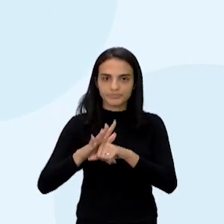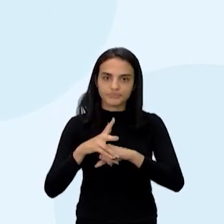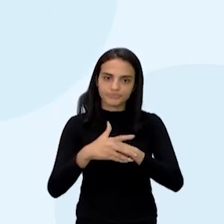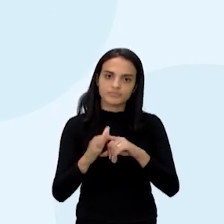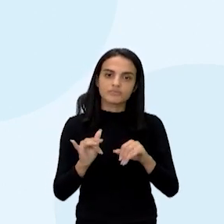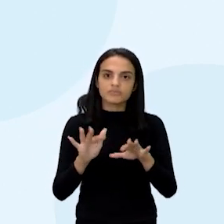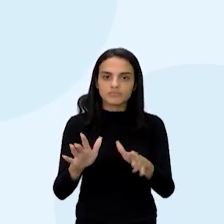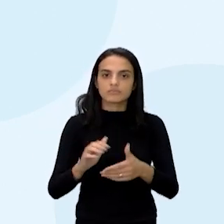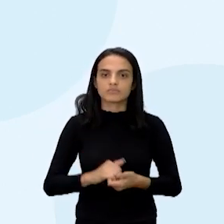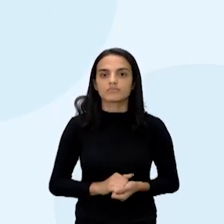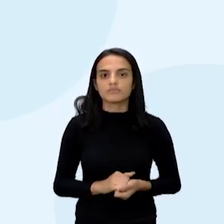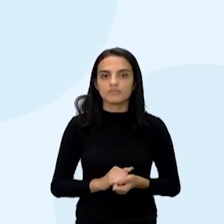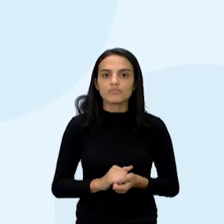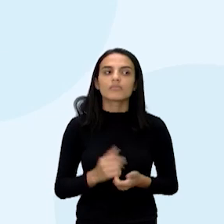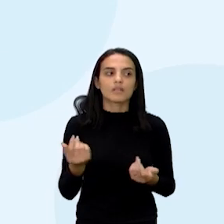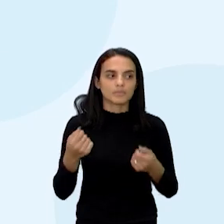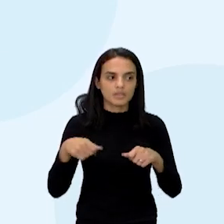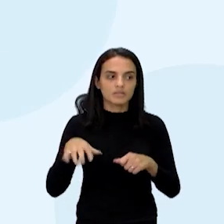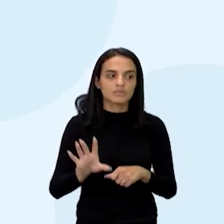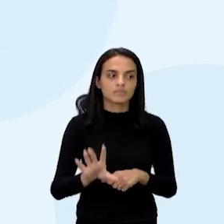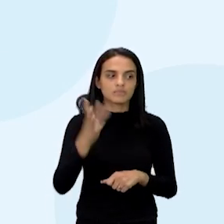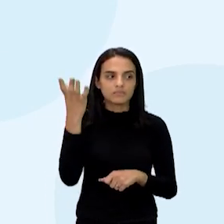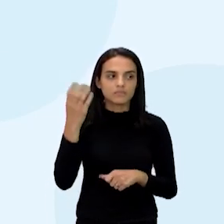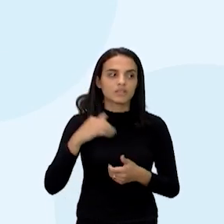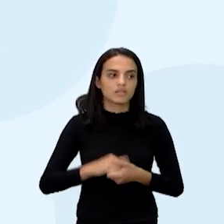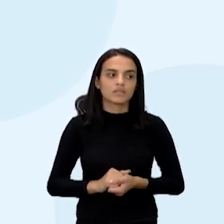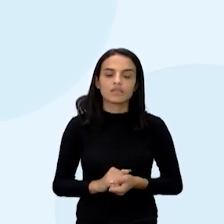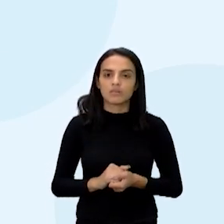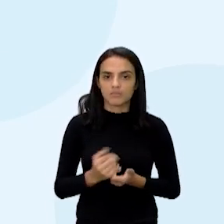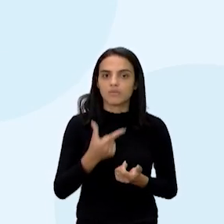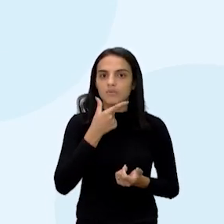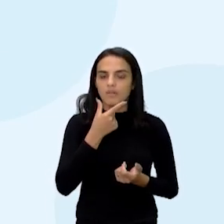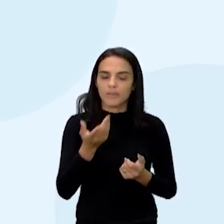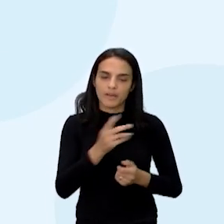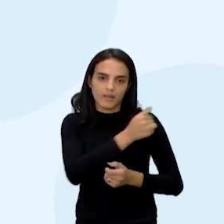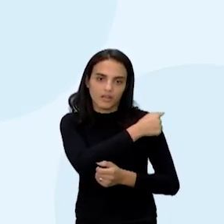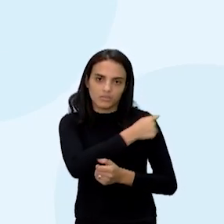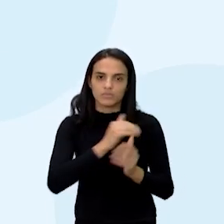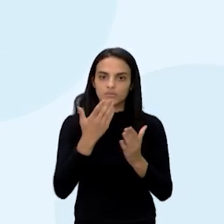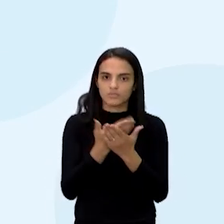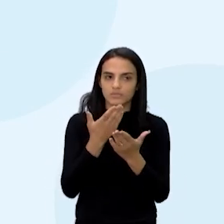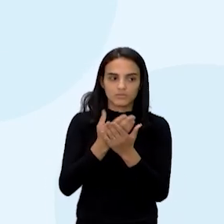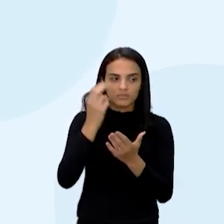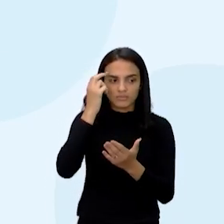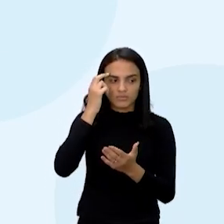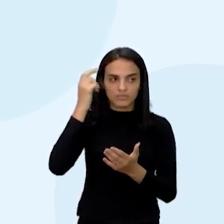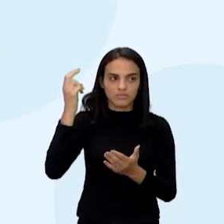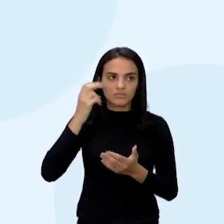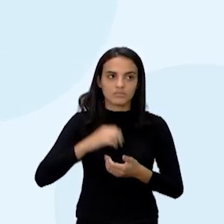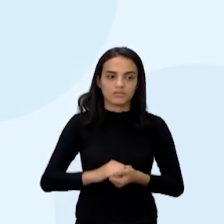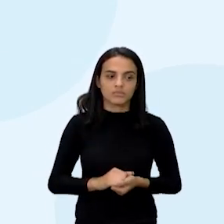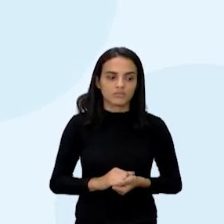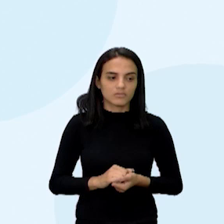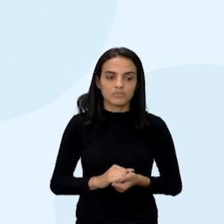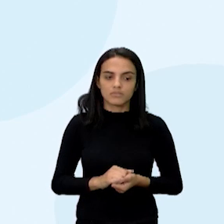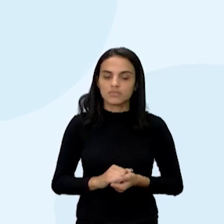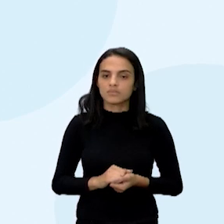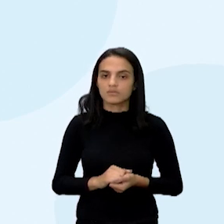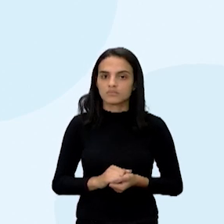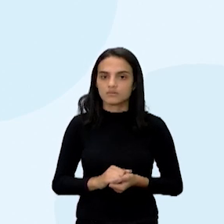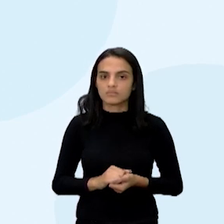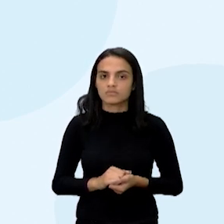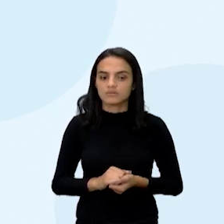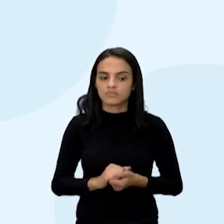contemporaneidade. E isso tem que acontecer, né? Então, os superdotados também podem nos auxiliar para resolver os problemas e para que a gente